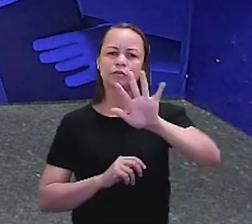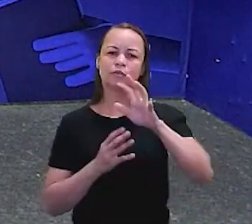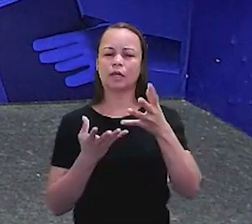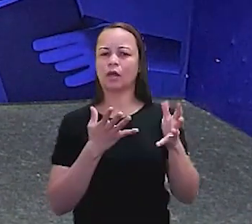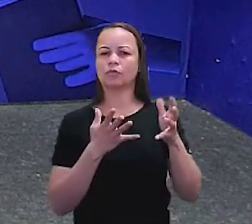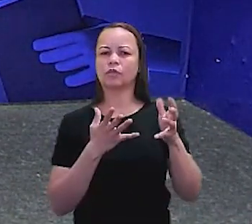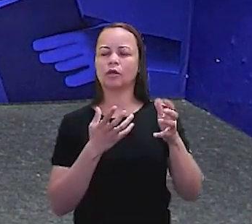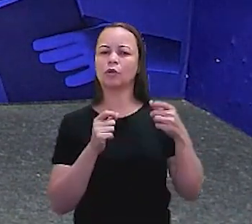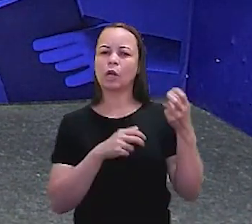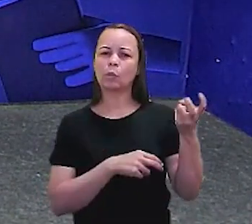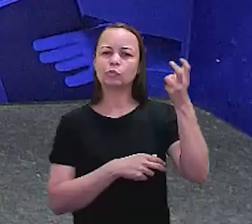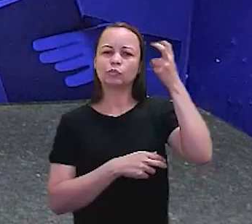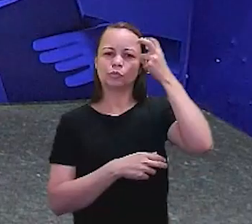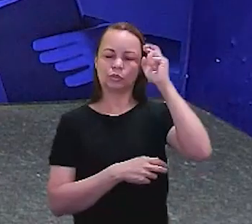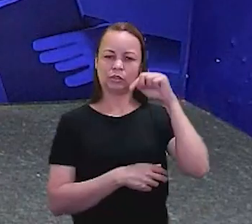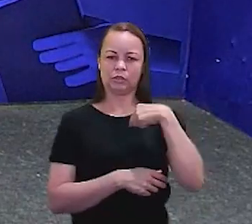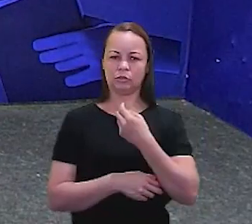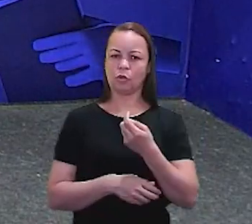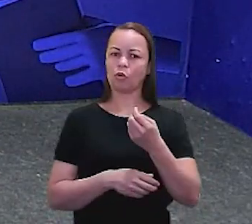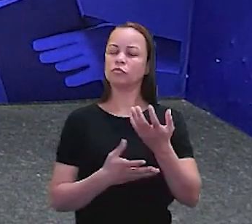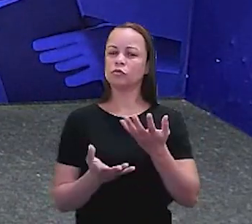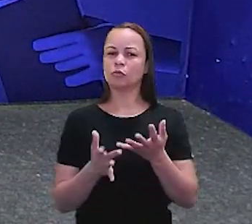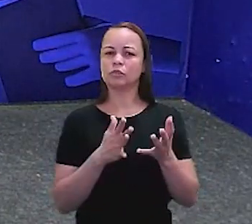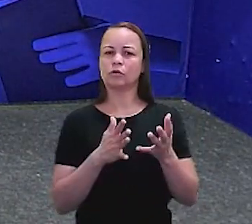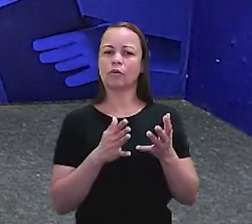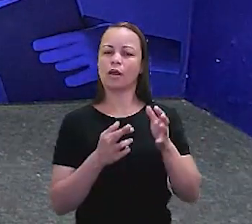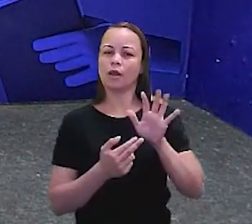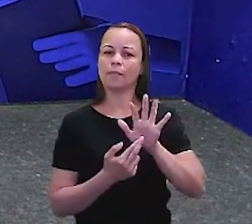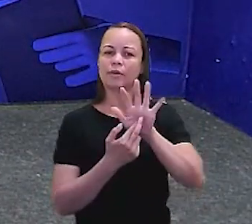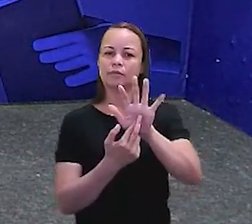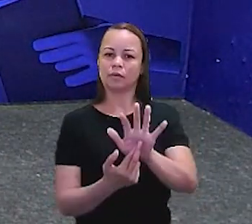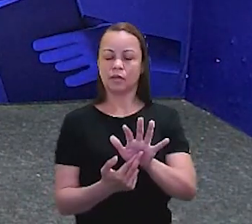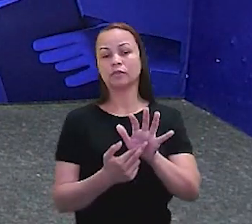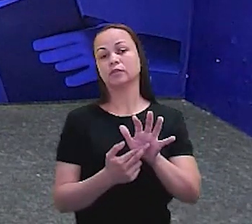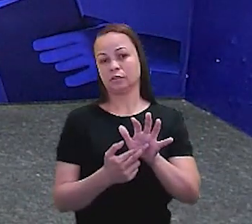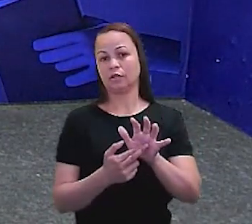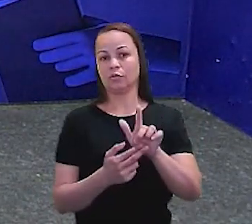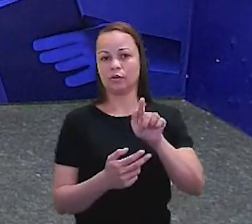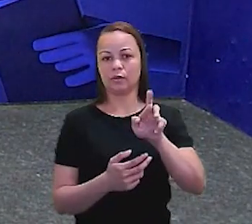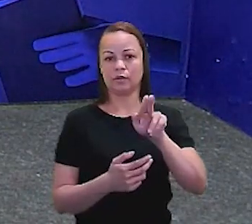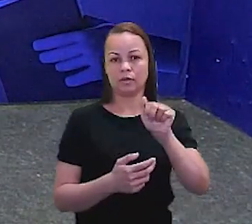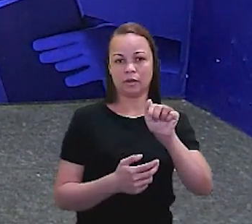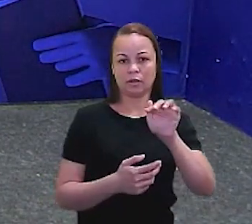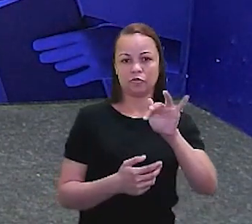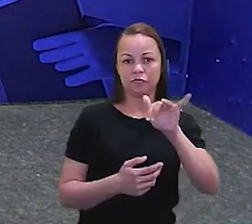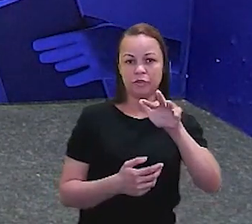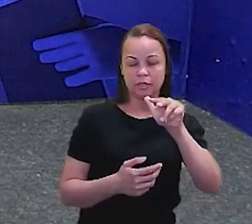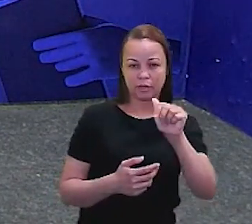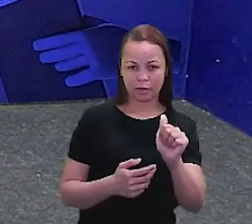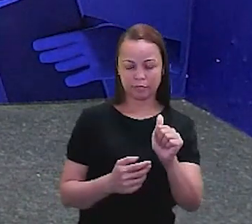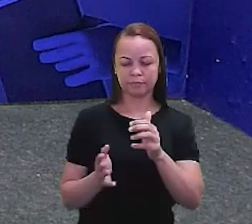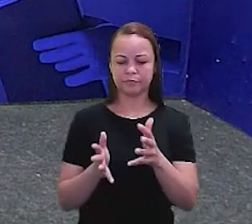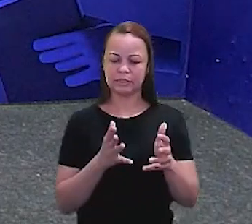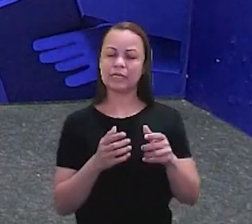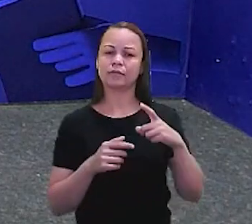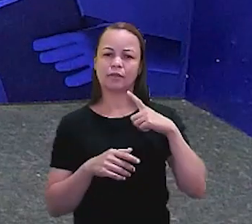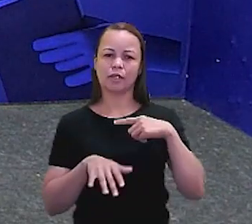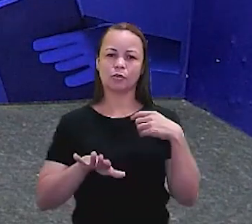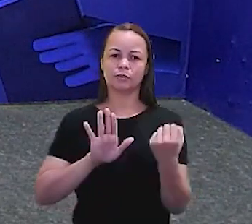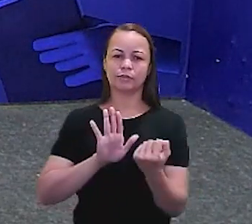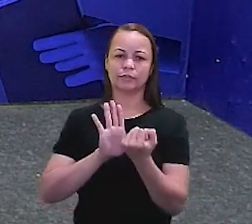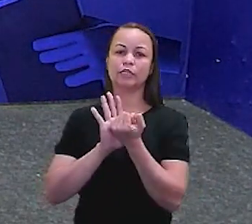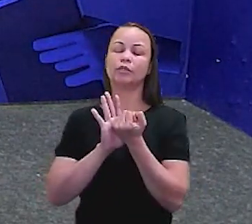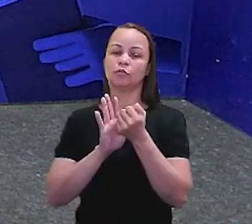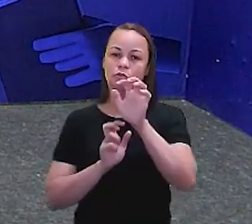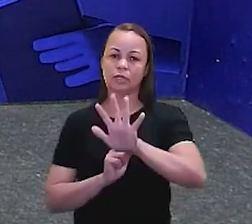nós somos. Eles são a representação gráfica de quem são os brasileiros. Calma, que entre os símbolos nacionais tem um que